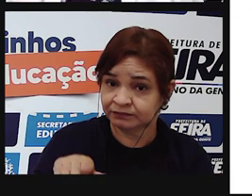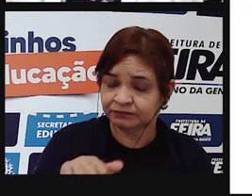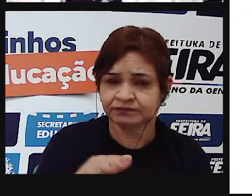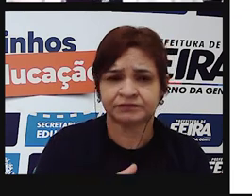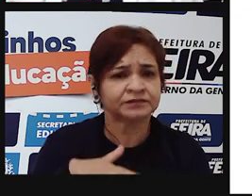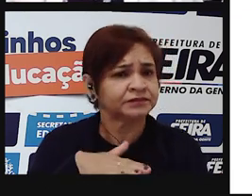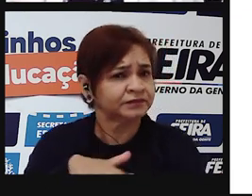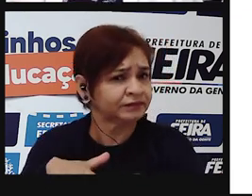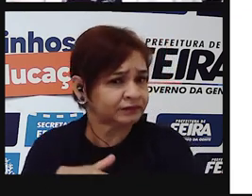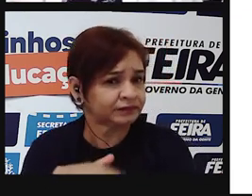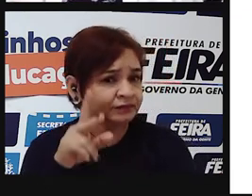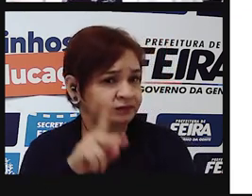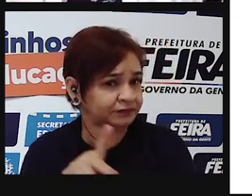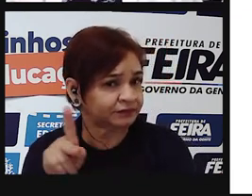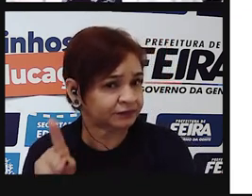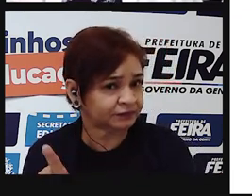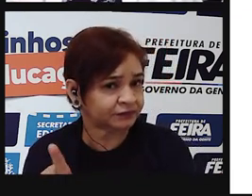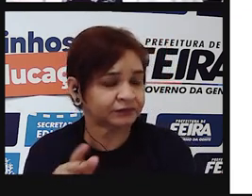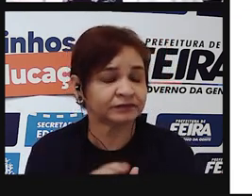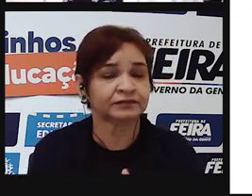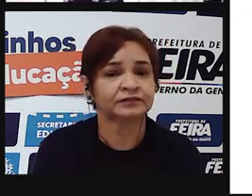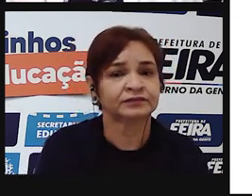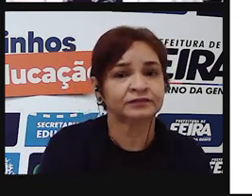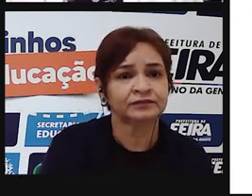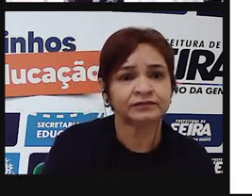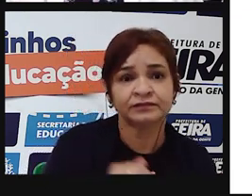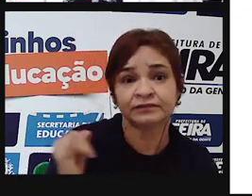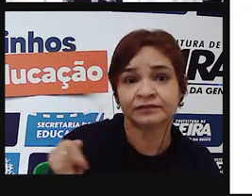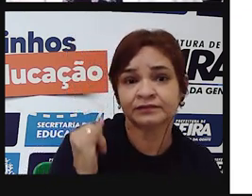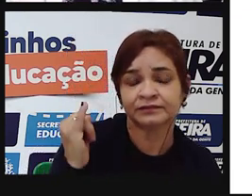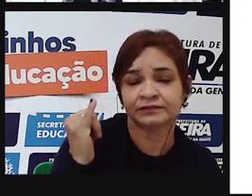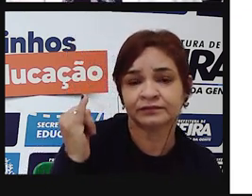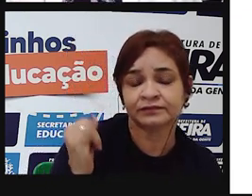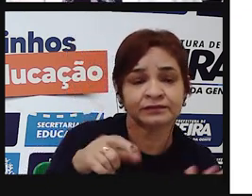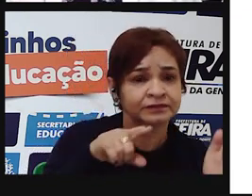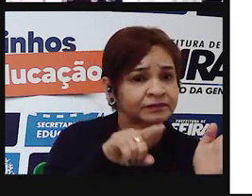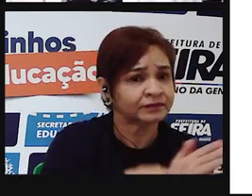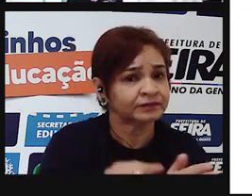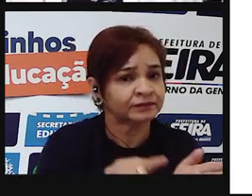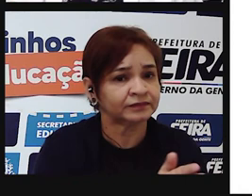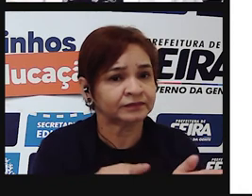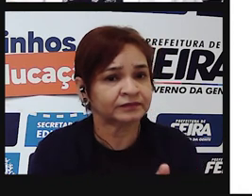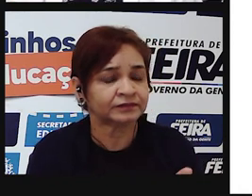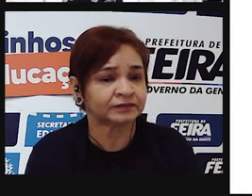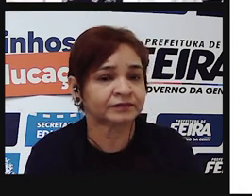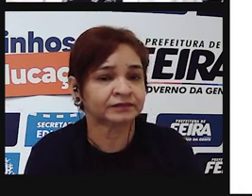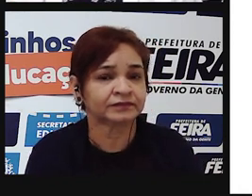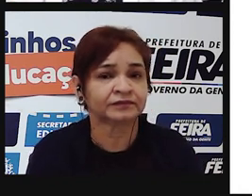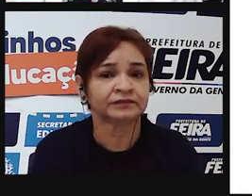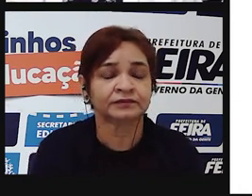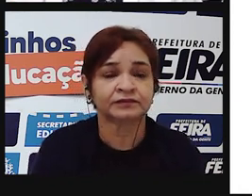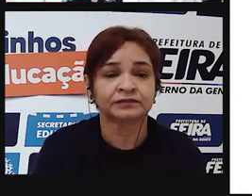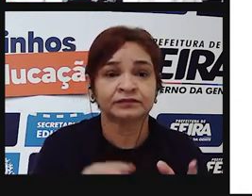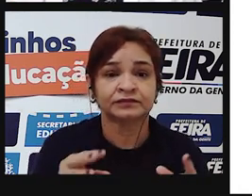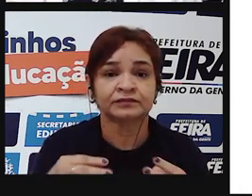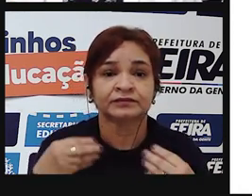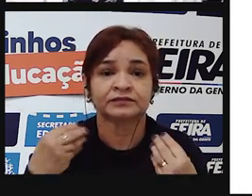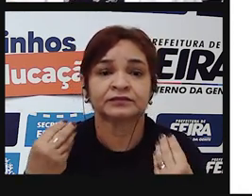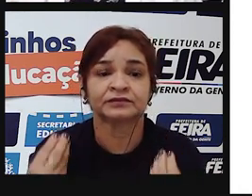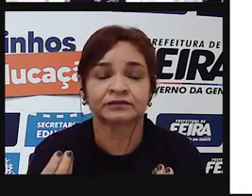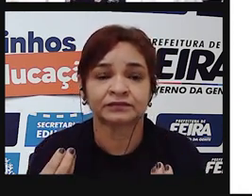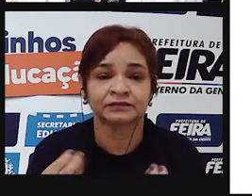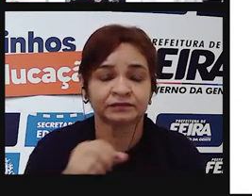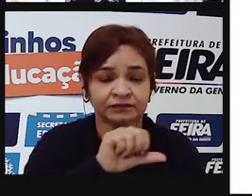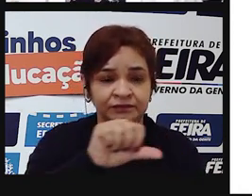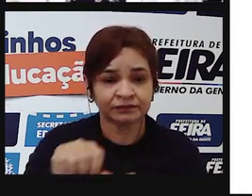converse com seu professor ou com sua professora, de repente é importante pesquisar informações sobre quando e como